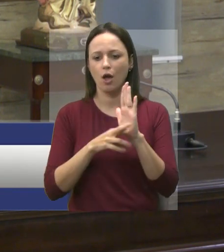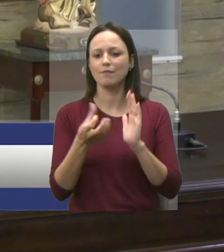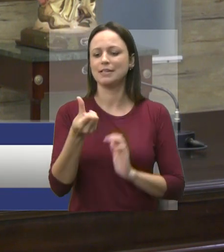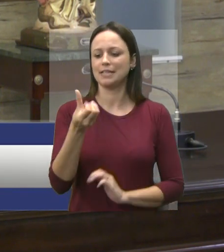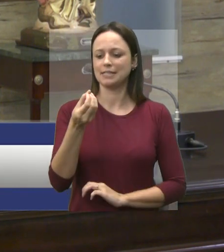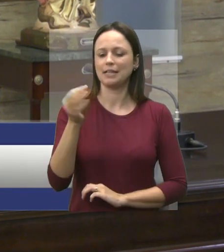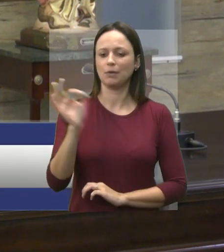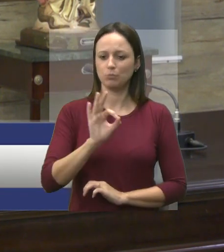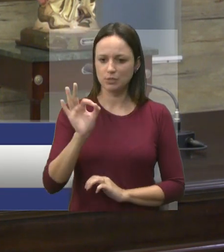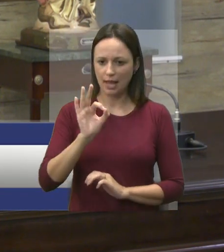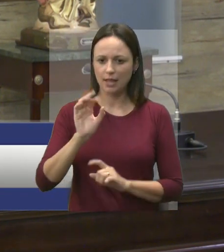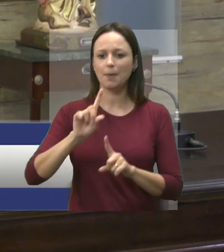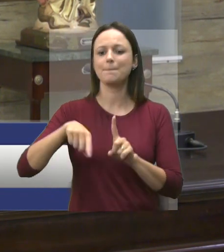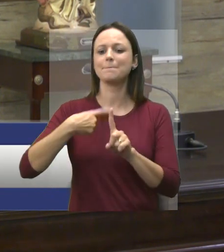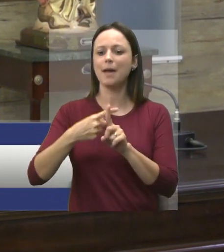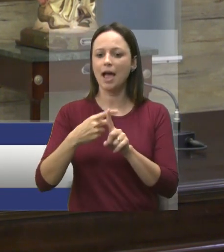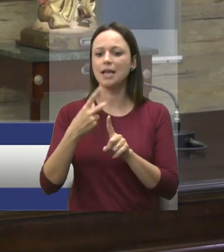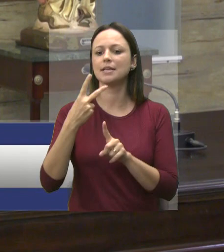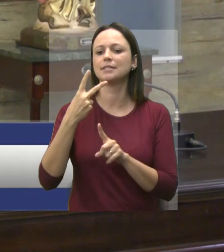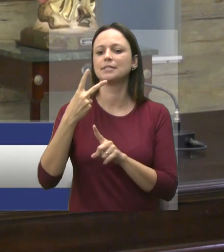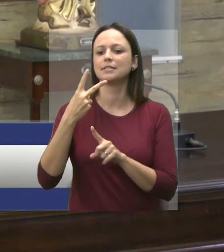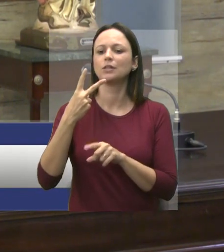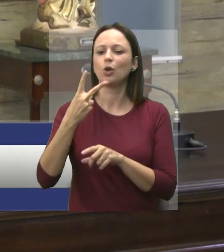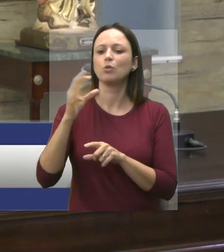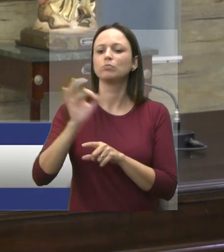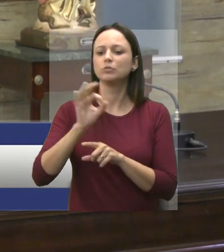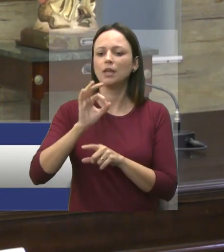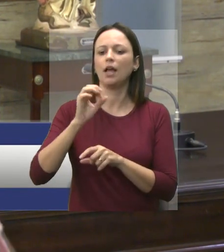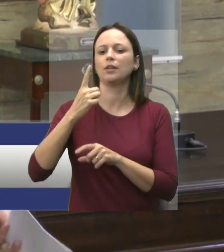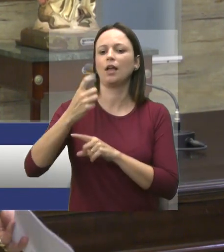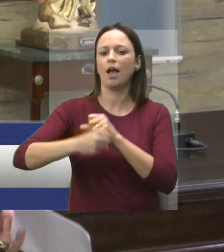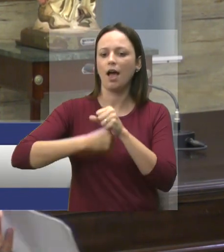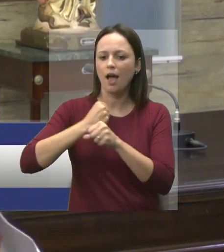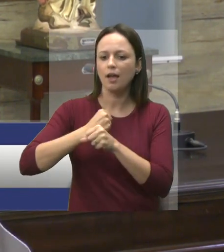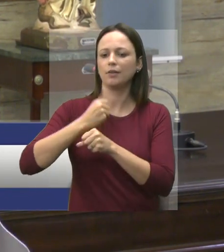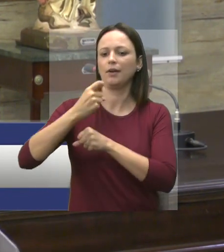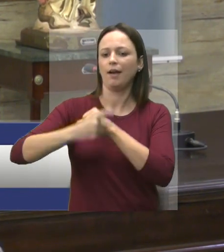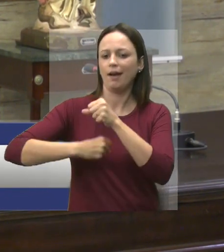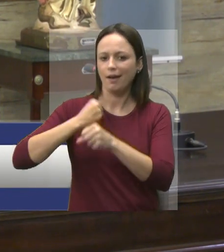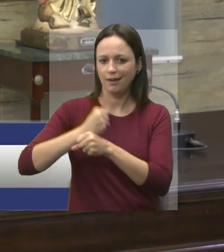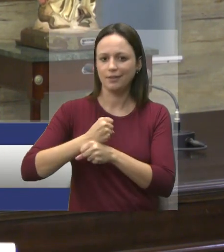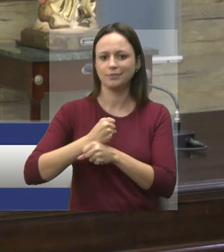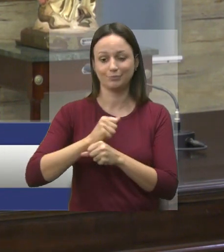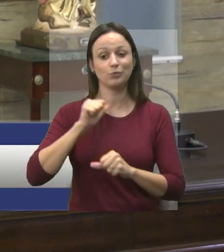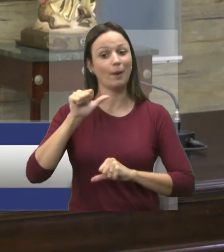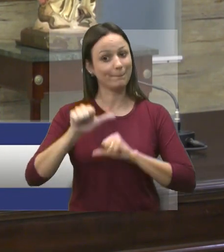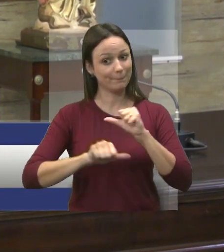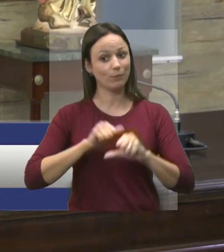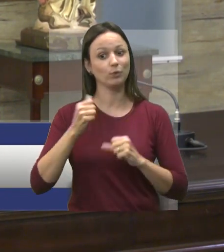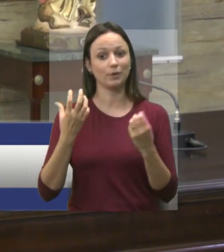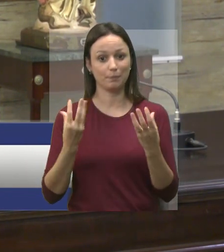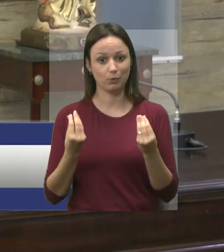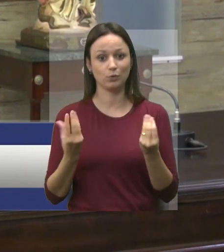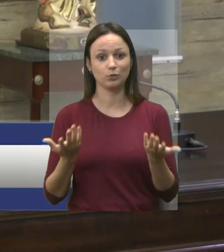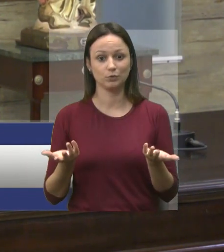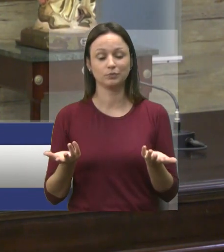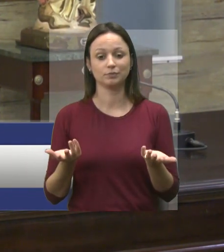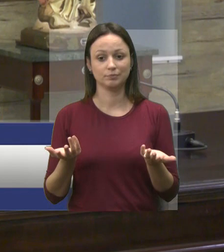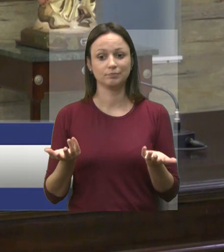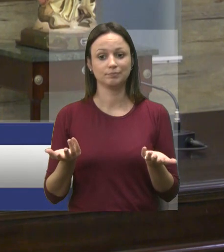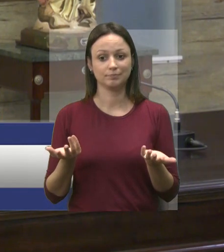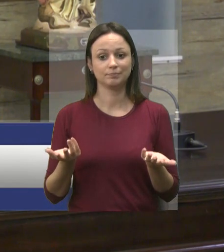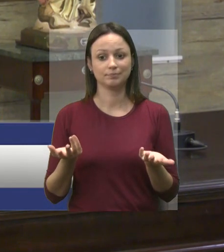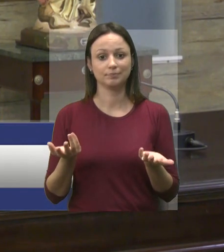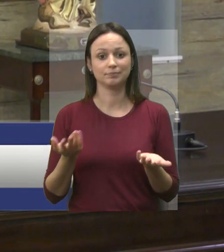anos para cada ano de trabalho, o que muda já muita coisa. De cara, na melhor das